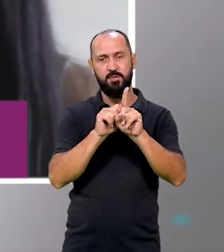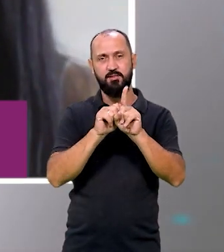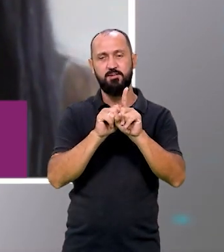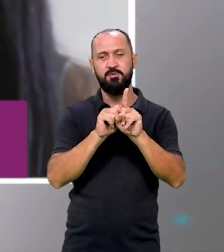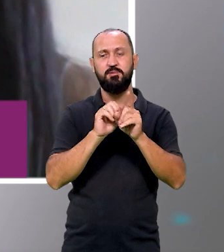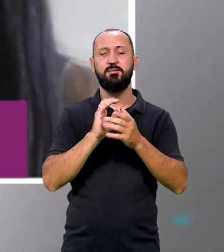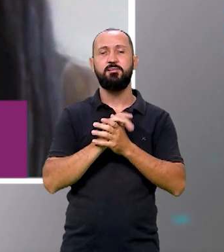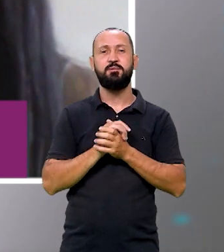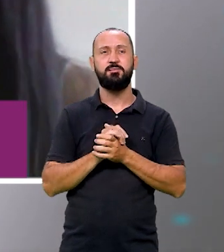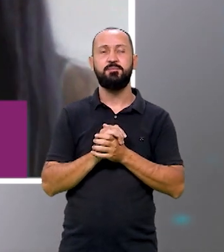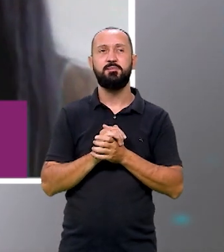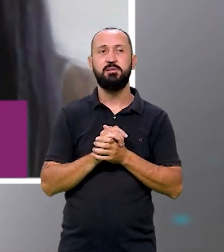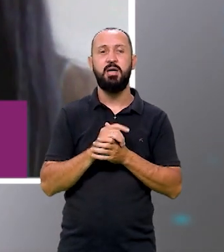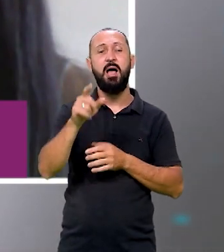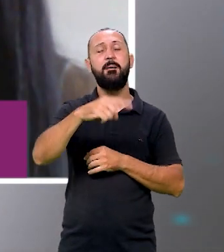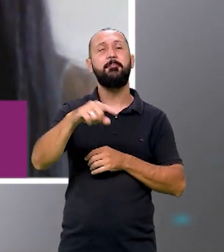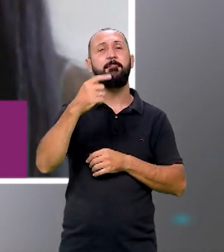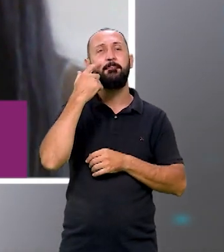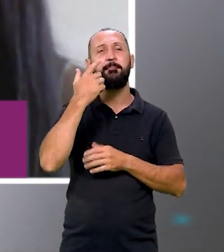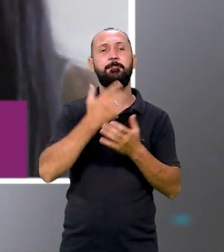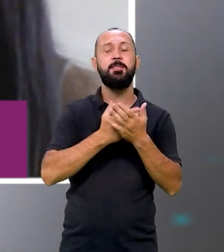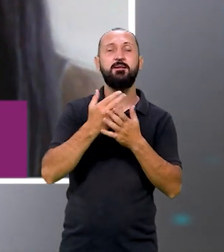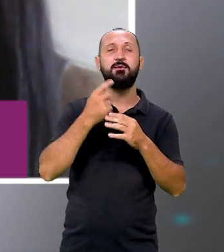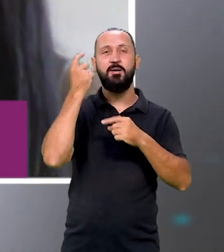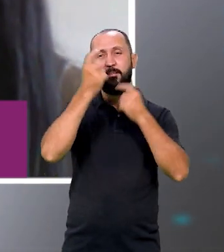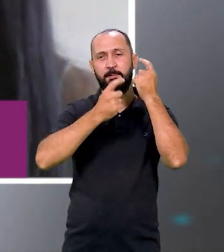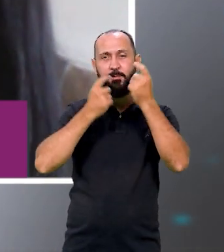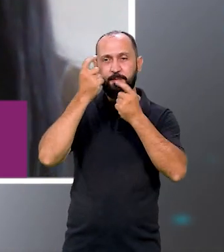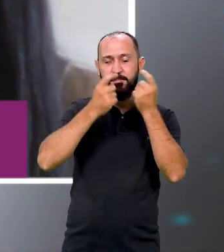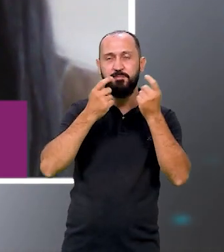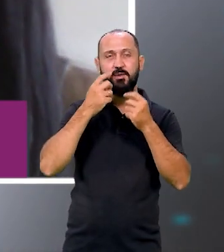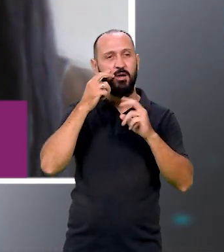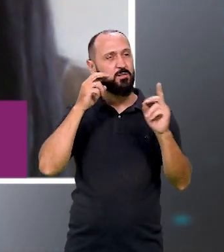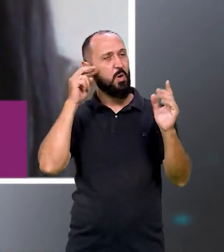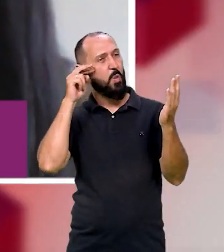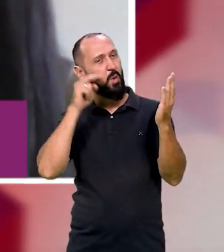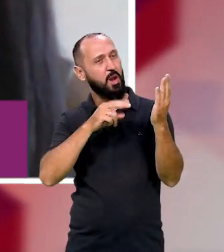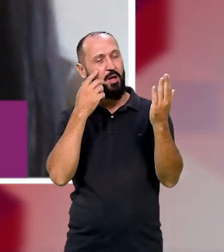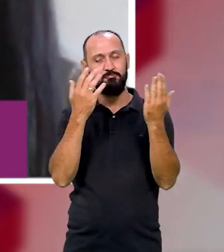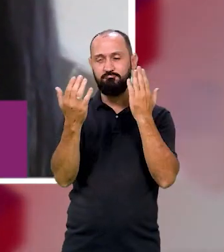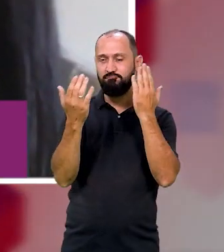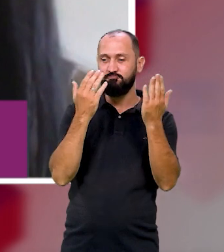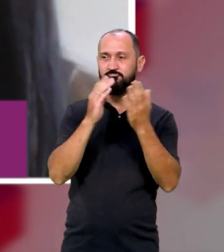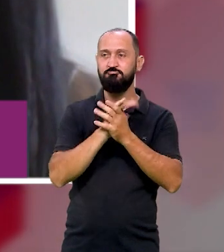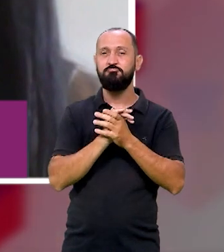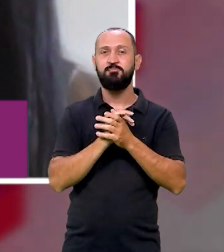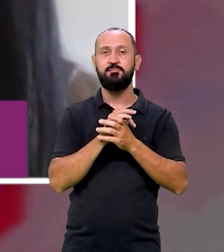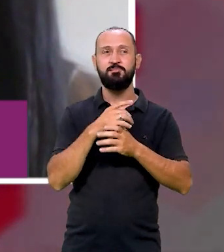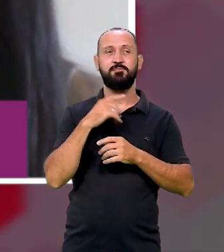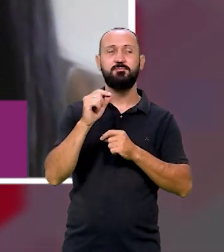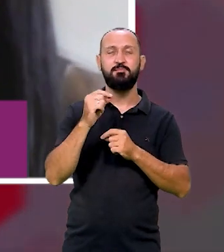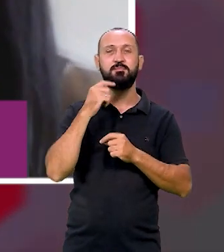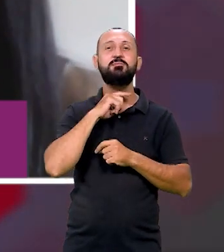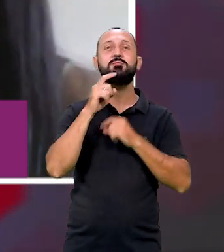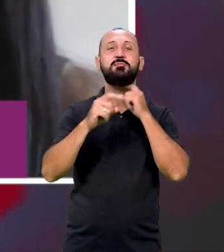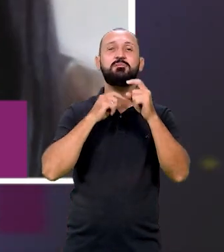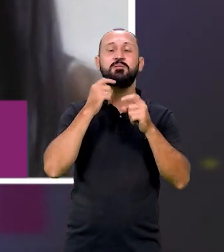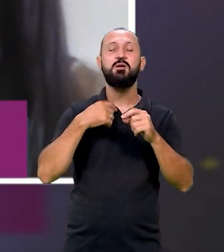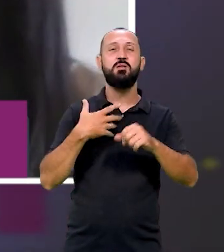consigam despertar, né? Como você disse, para cuidar da saúde todos os dias, o ano inteiro, não só ter aquele projeto